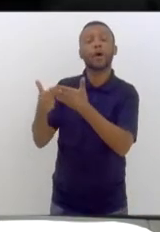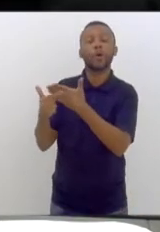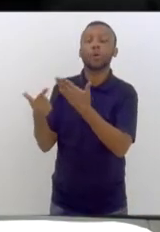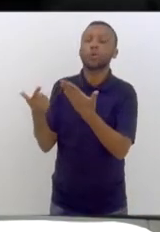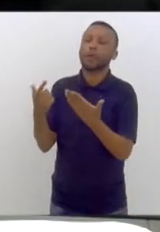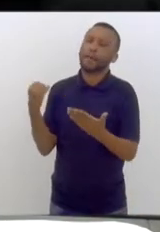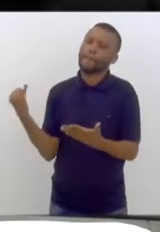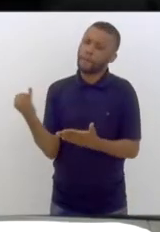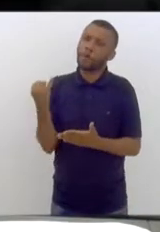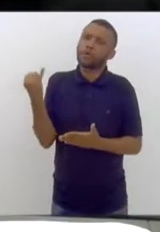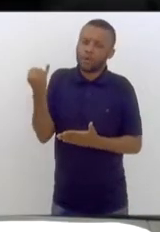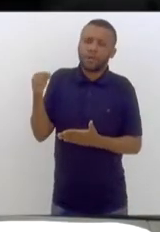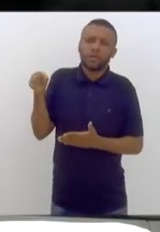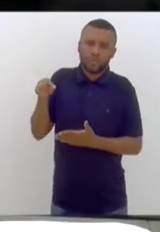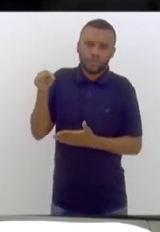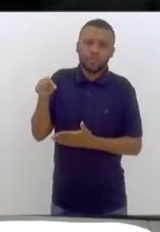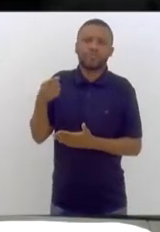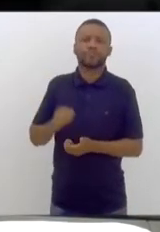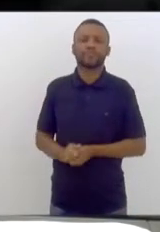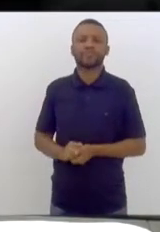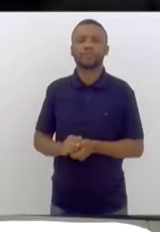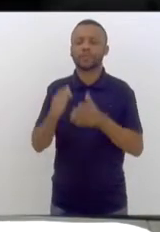bastante importante